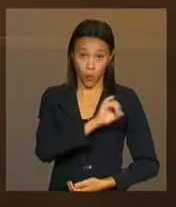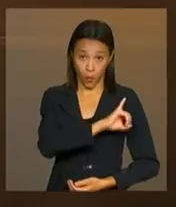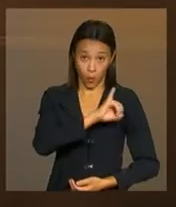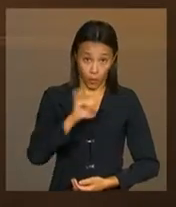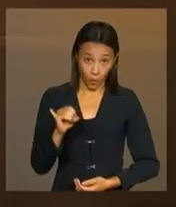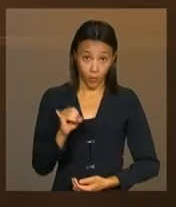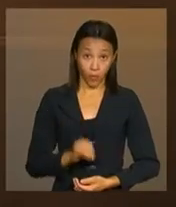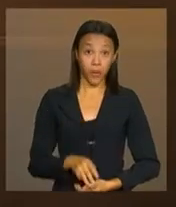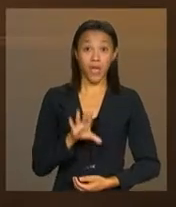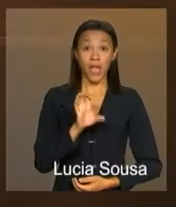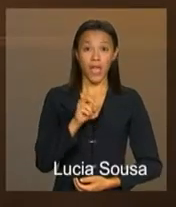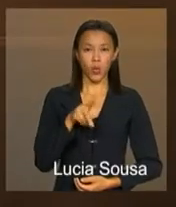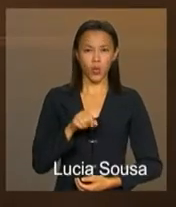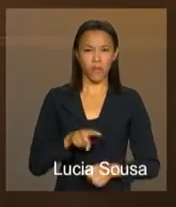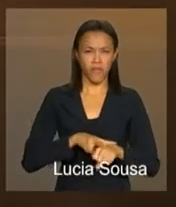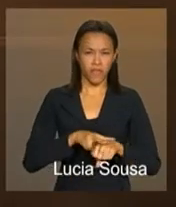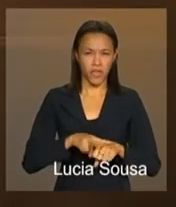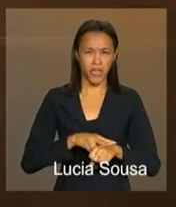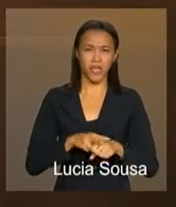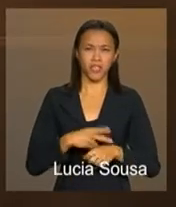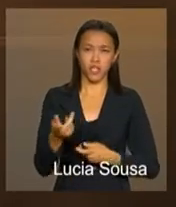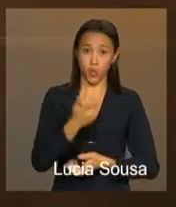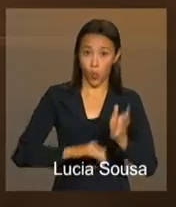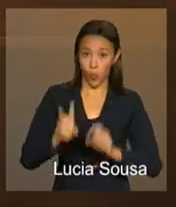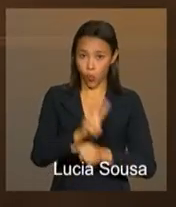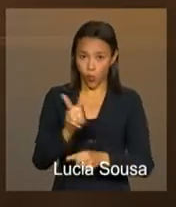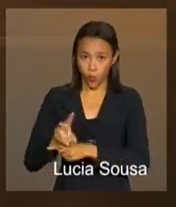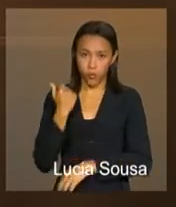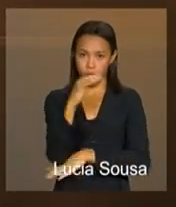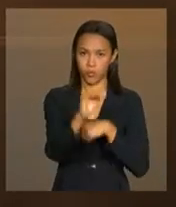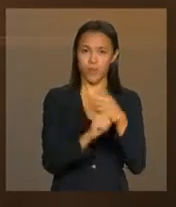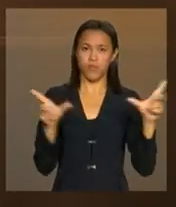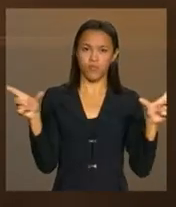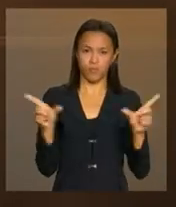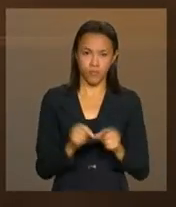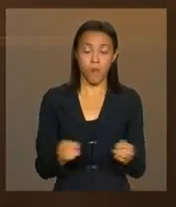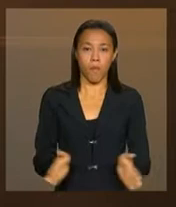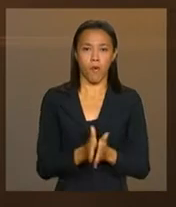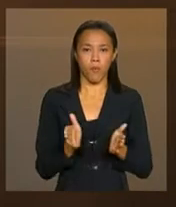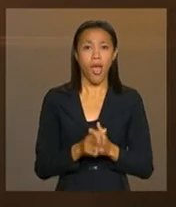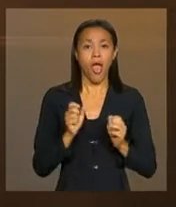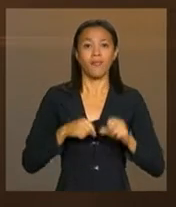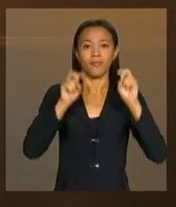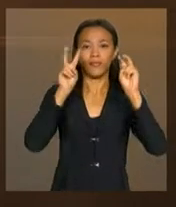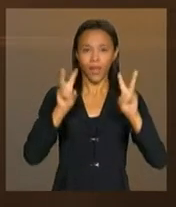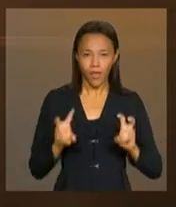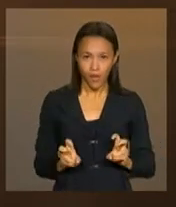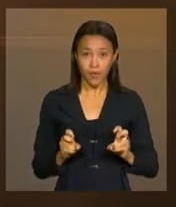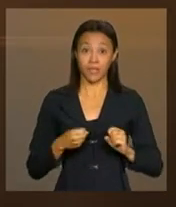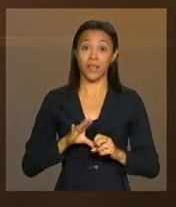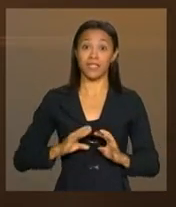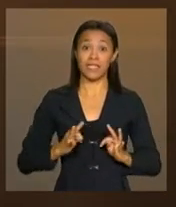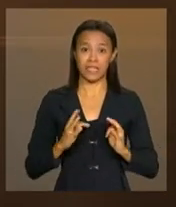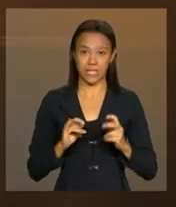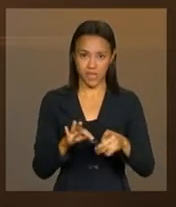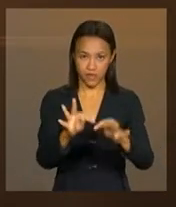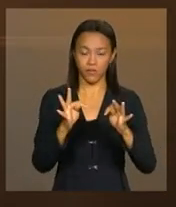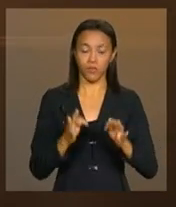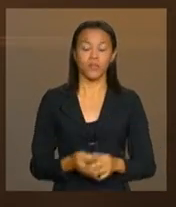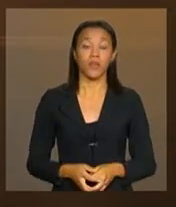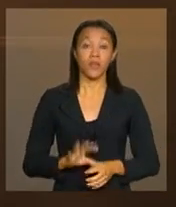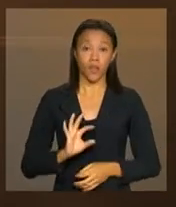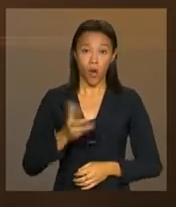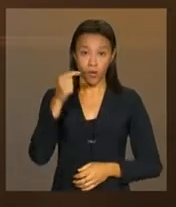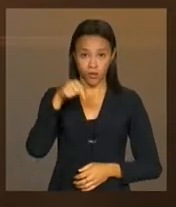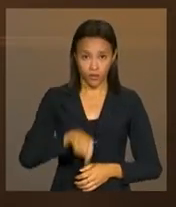Olá! Economia verde, sustentabilidade e erradicação da pobreza são os temas da Semana Nacional de Ciência e Tecnologia, que